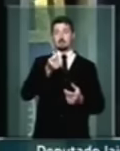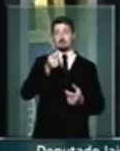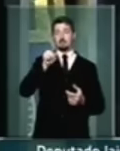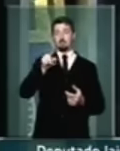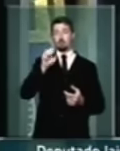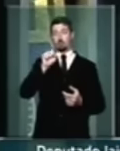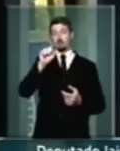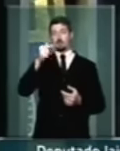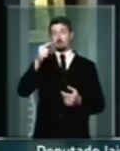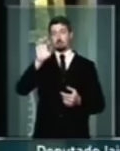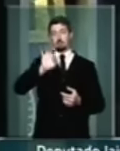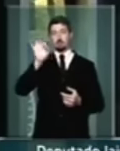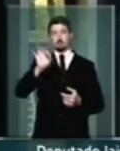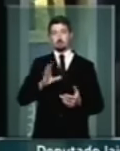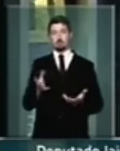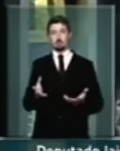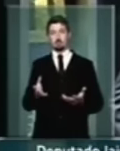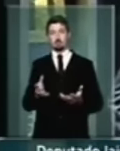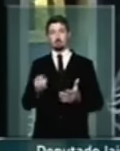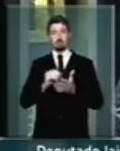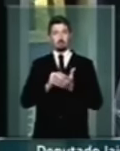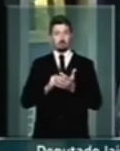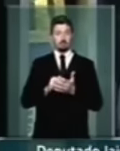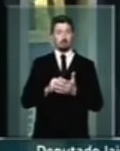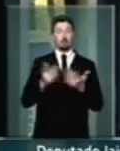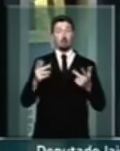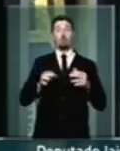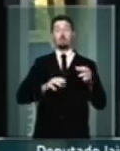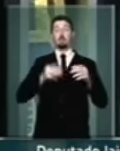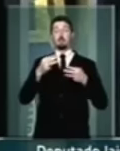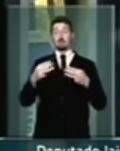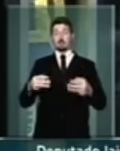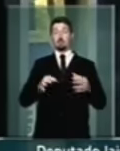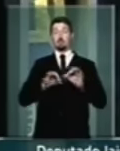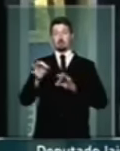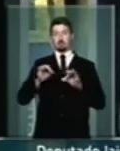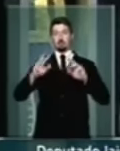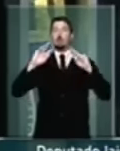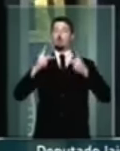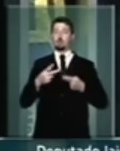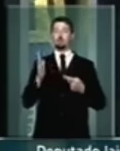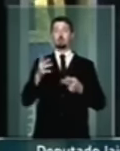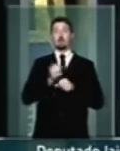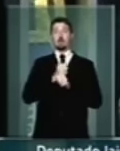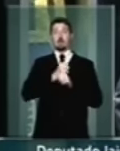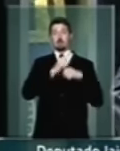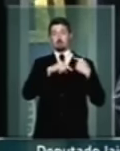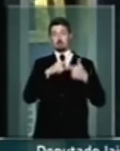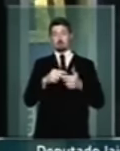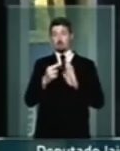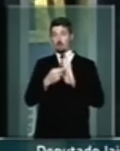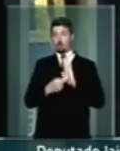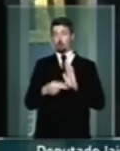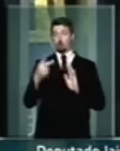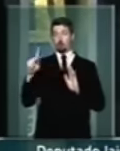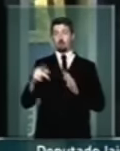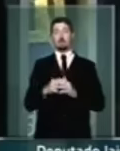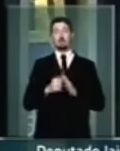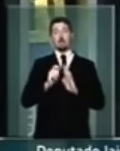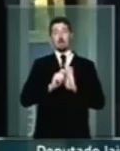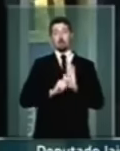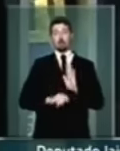6,87%. O Ministério do Planejamento reconhece, nos últimos anos, em seus relatórios, que